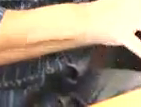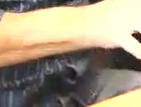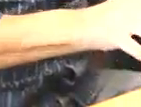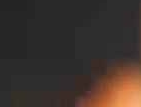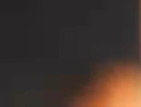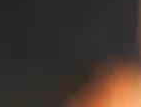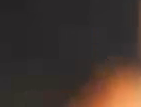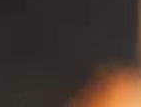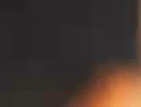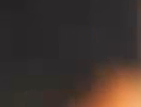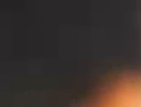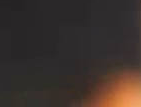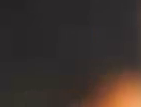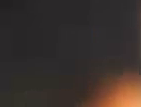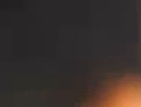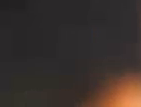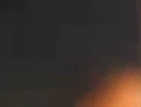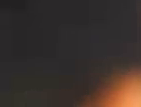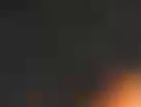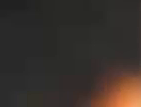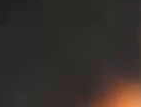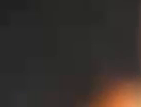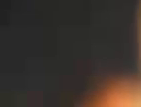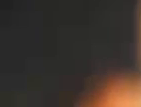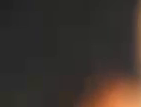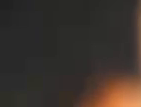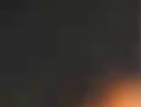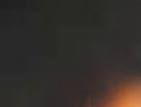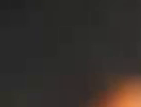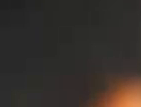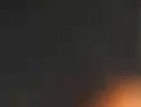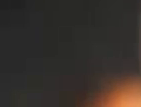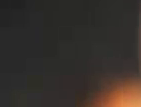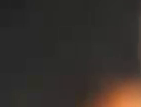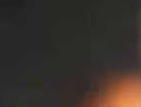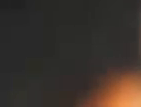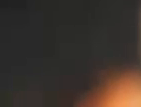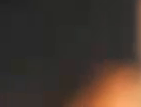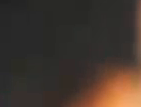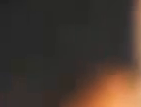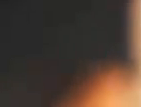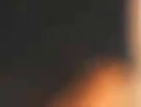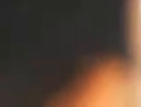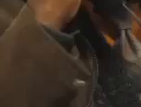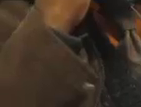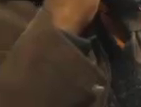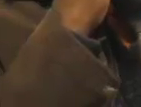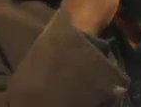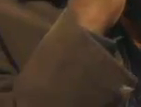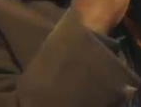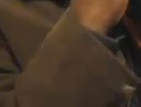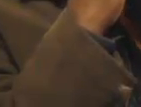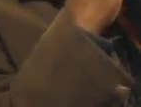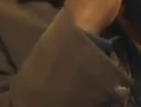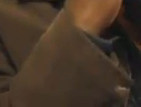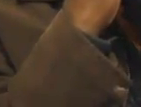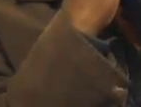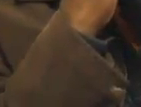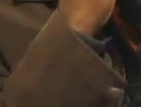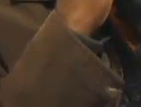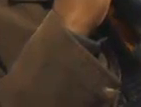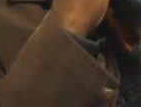mesmo denúncias à Câmara, que dará solução ou encaminhamento a todas elas. Você pode entrar em contato com a ouvidoria